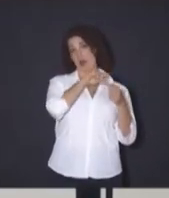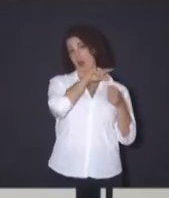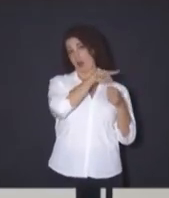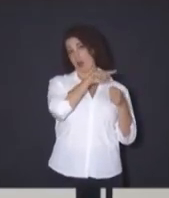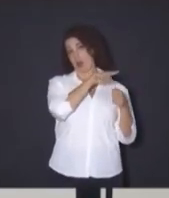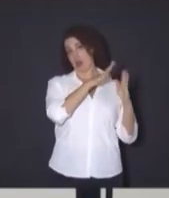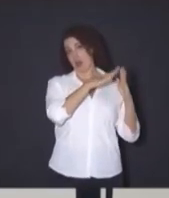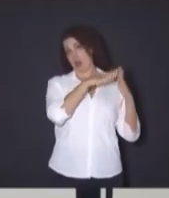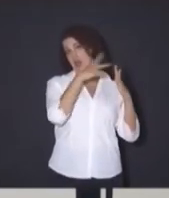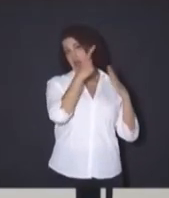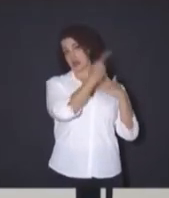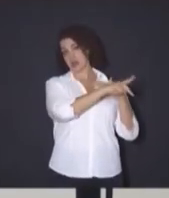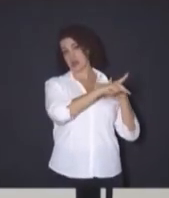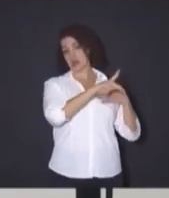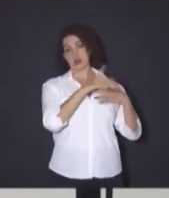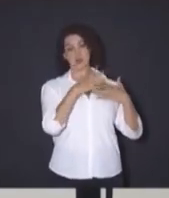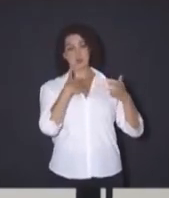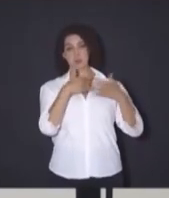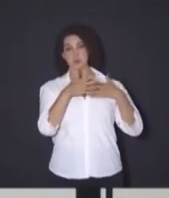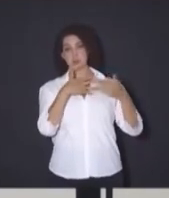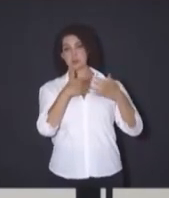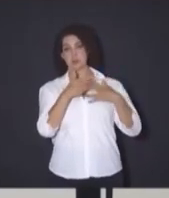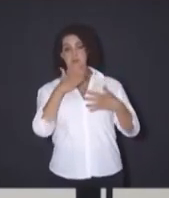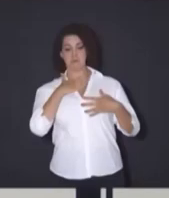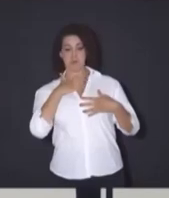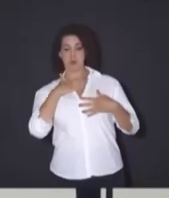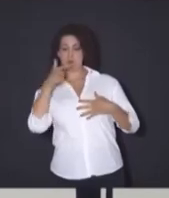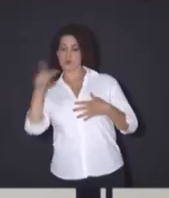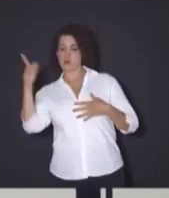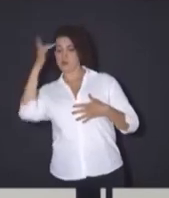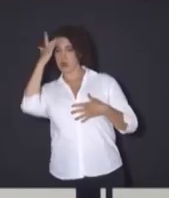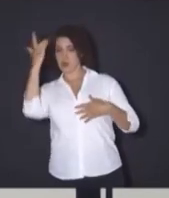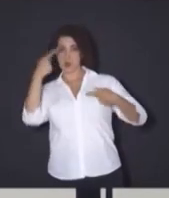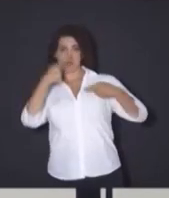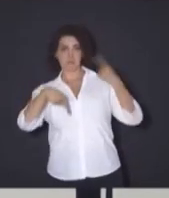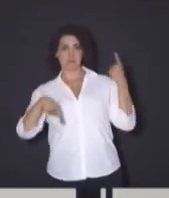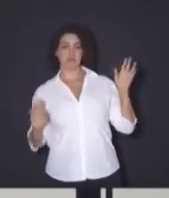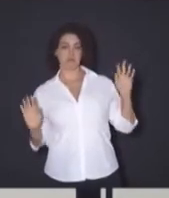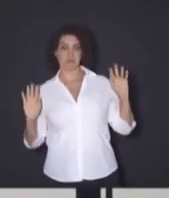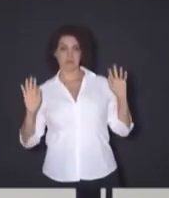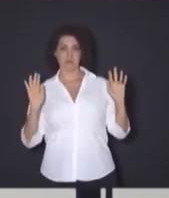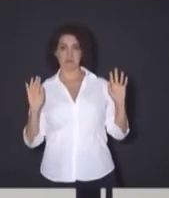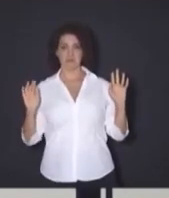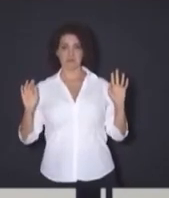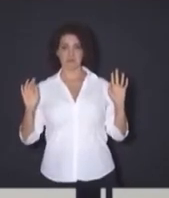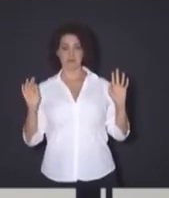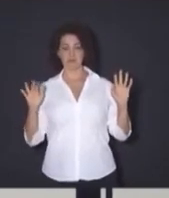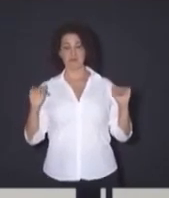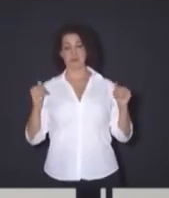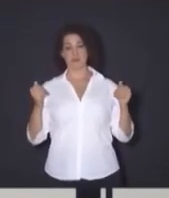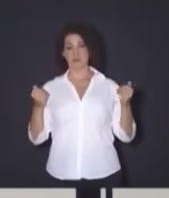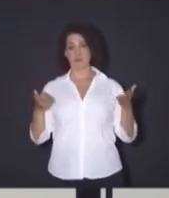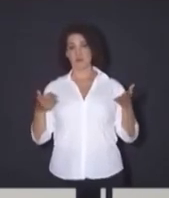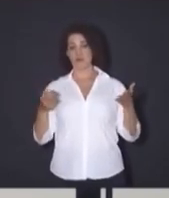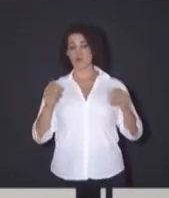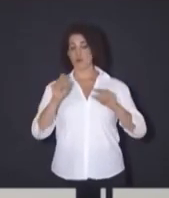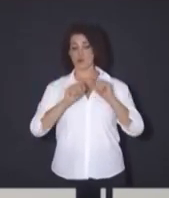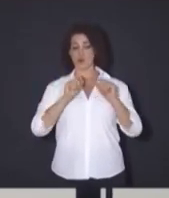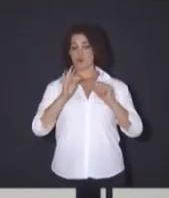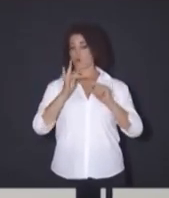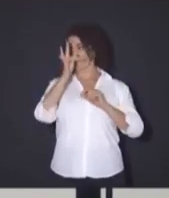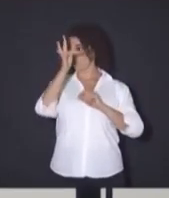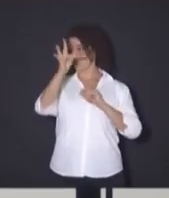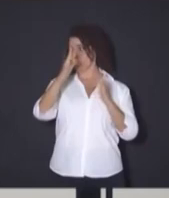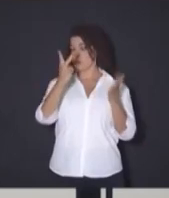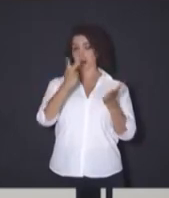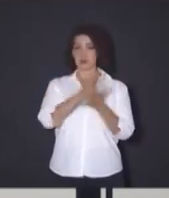continuar fazendo, independente de mim e de tantos outros que não concordam. E daí, para o que vai acontecer no